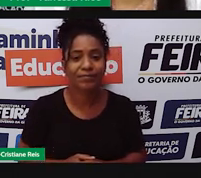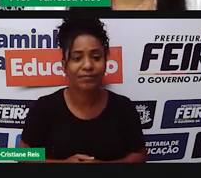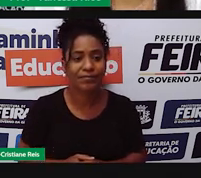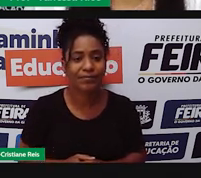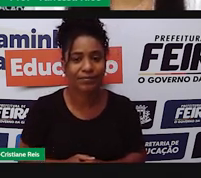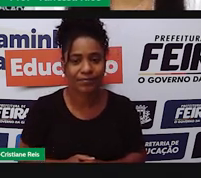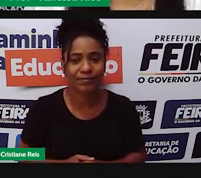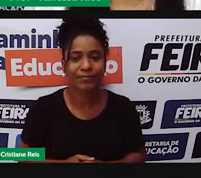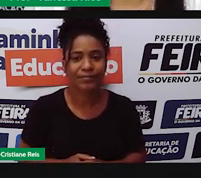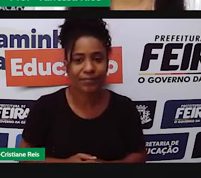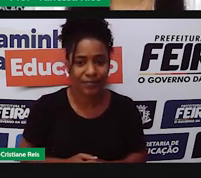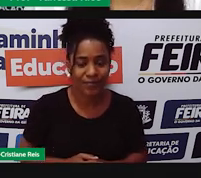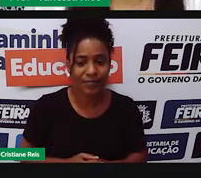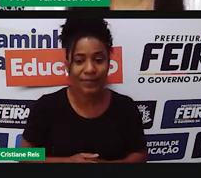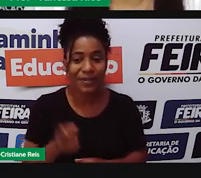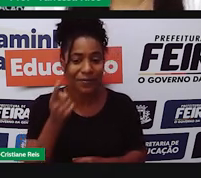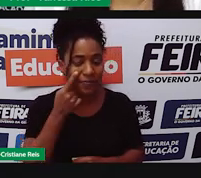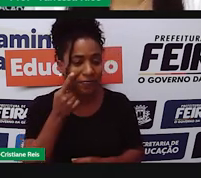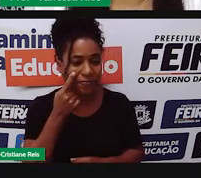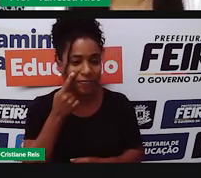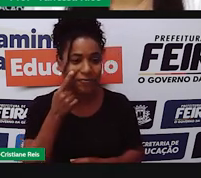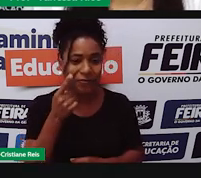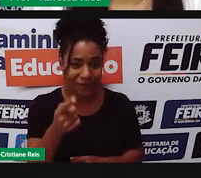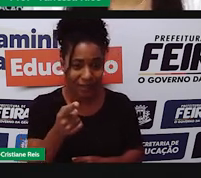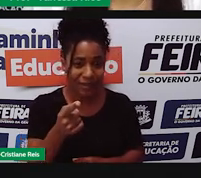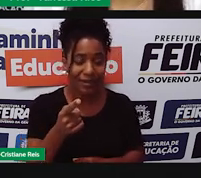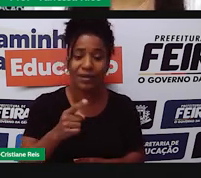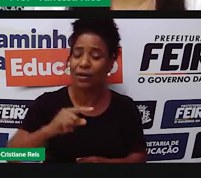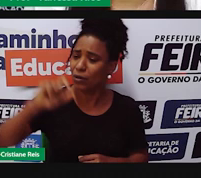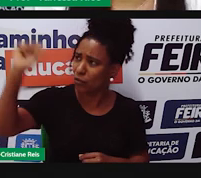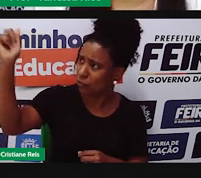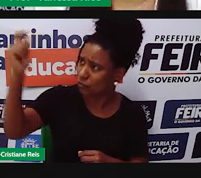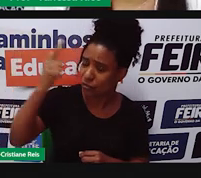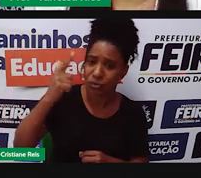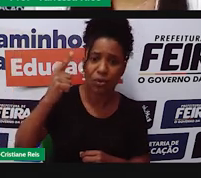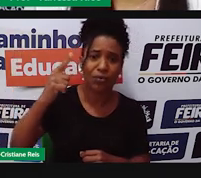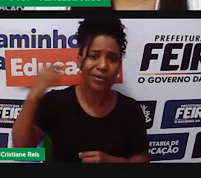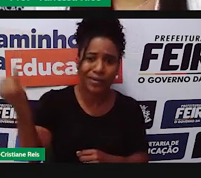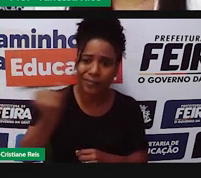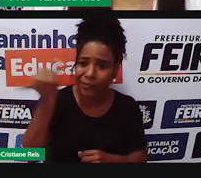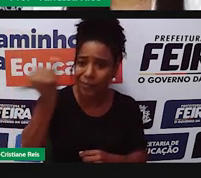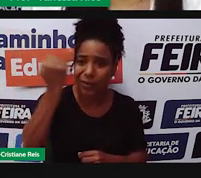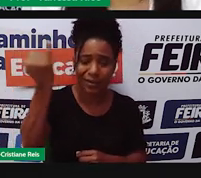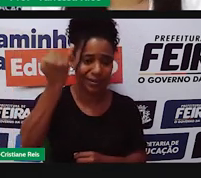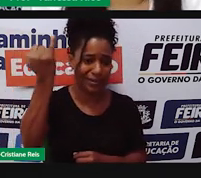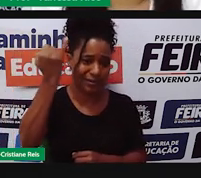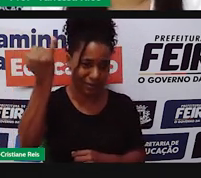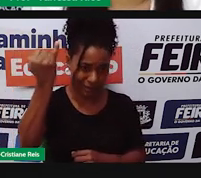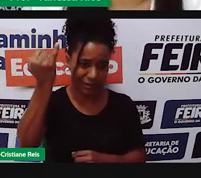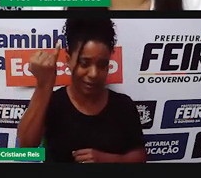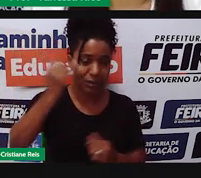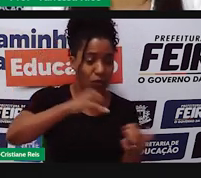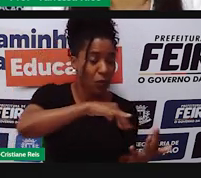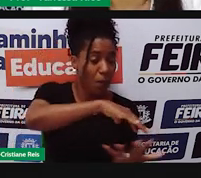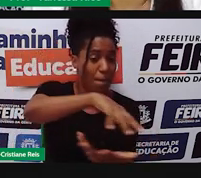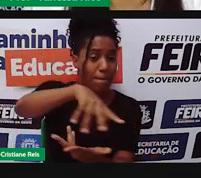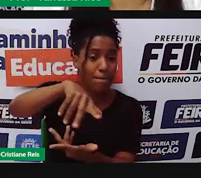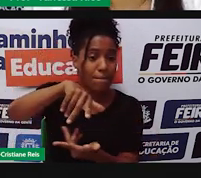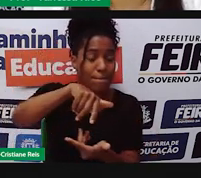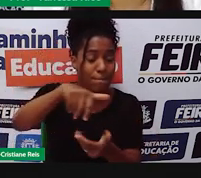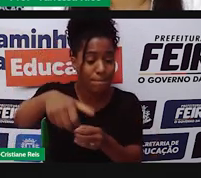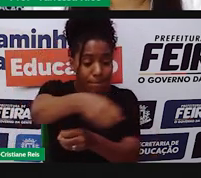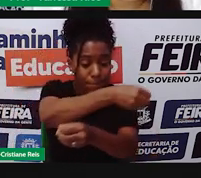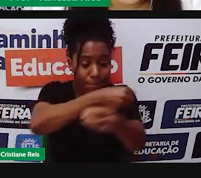E aí a gente observa que o Sol é importante não só para toda essa movimentação do planeta, né? Mas para